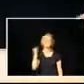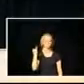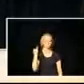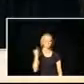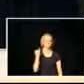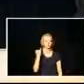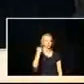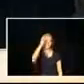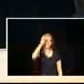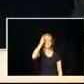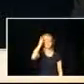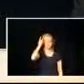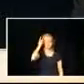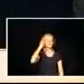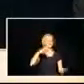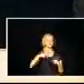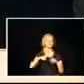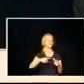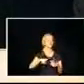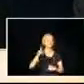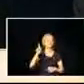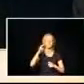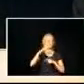que trabalham naquela administração.